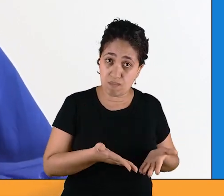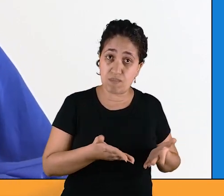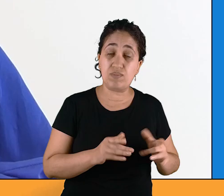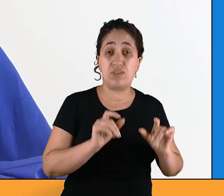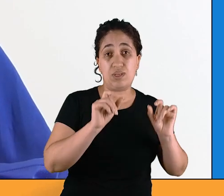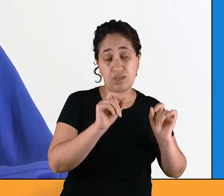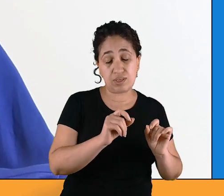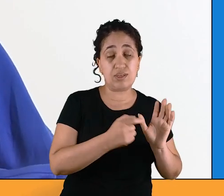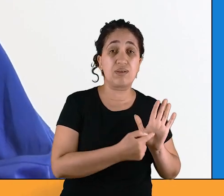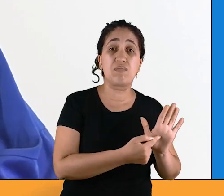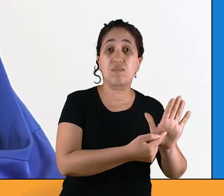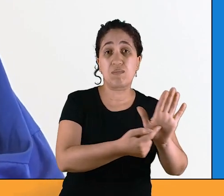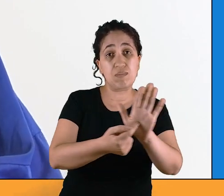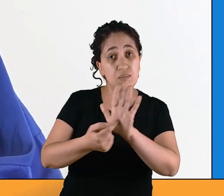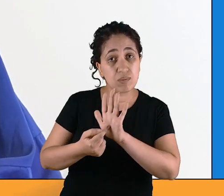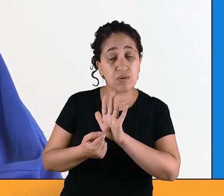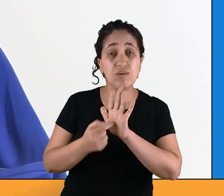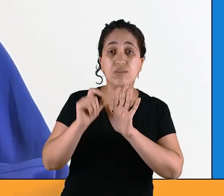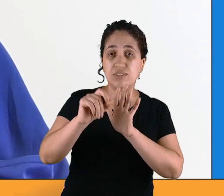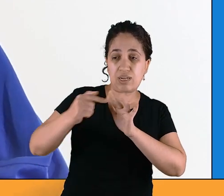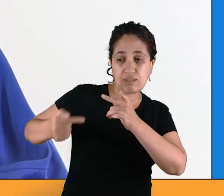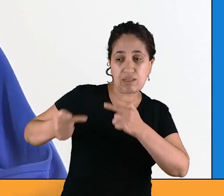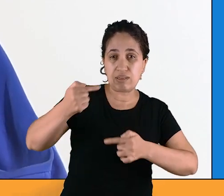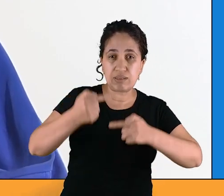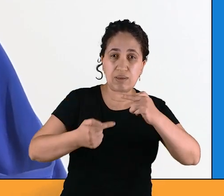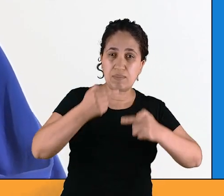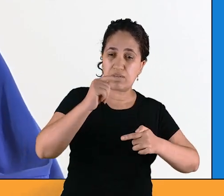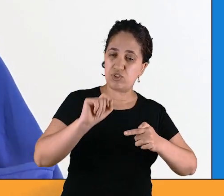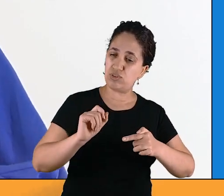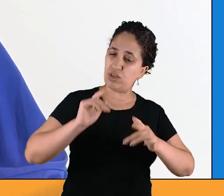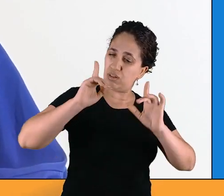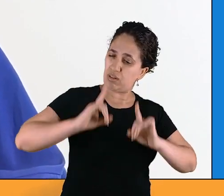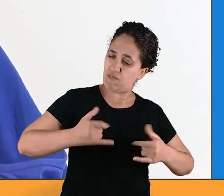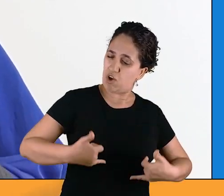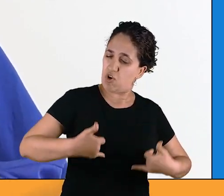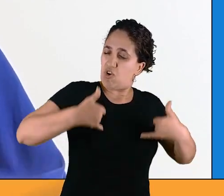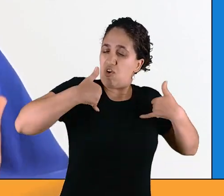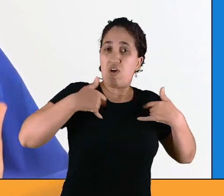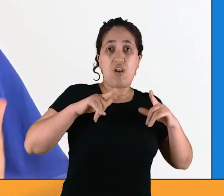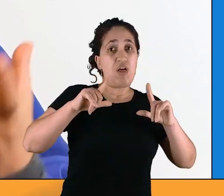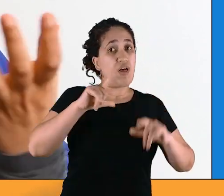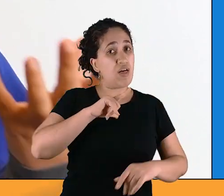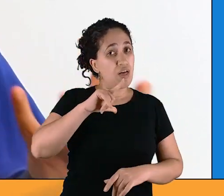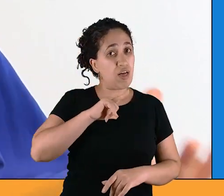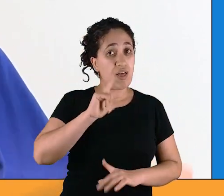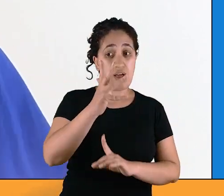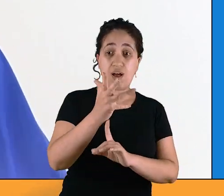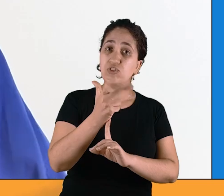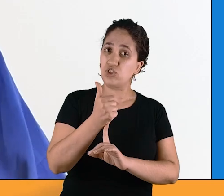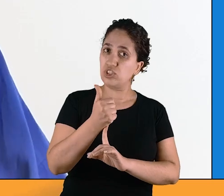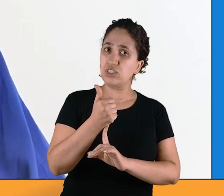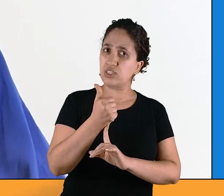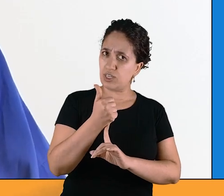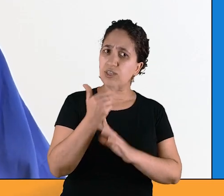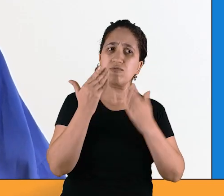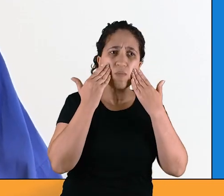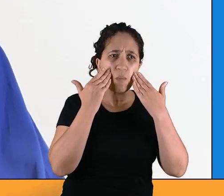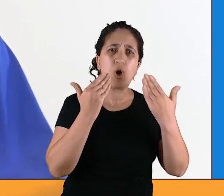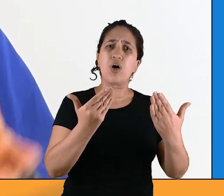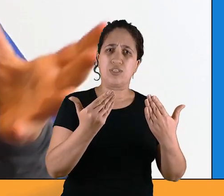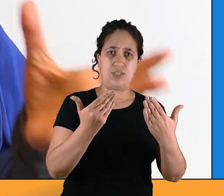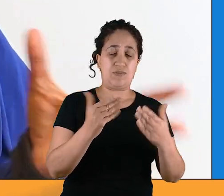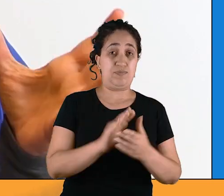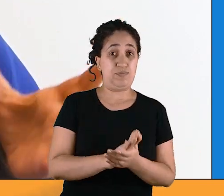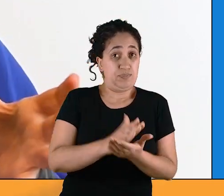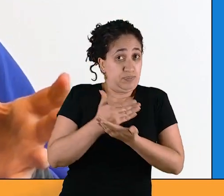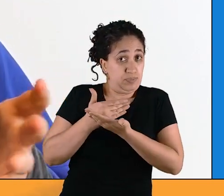que é um movimento que também traz, né, o debate sobre o orgulho da deficiência, a gente vê artistas que assumem mais. Né?